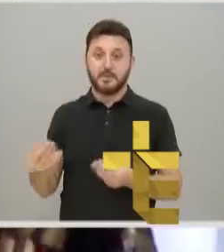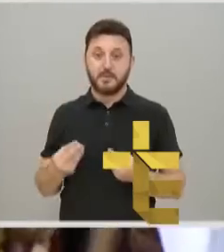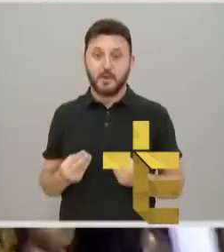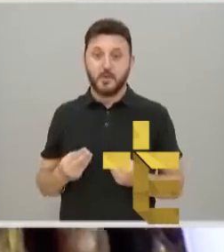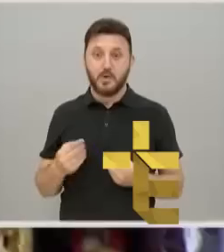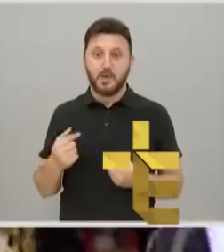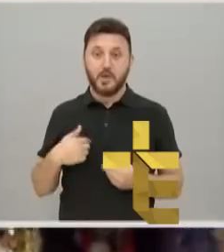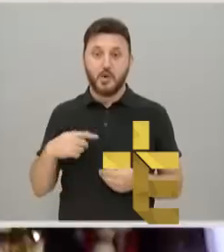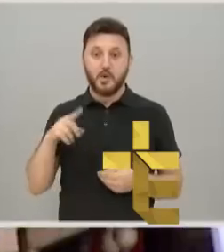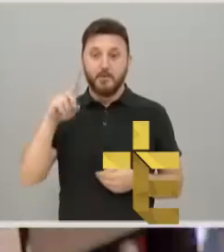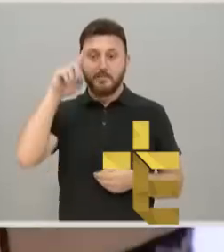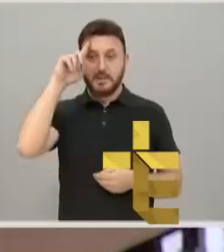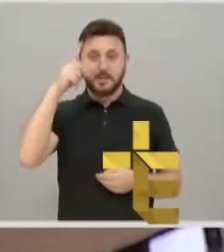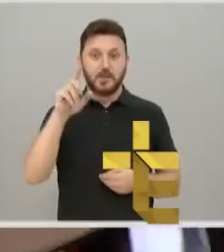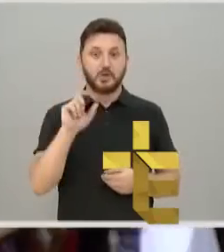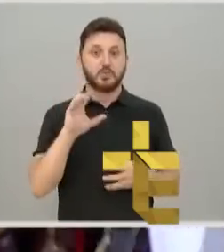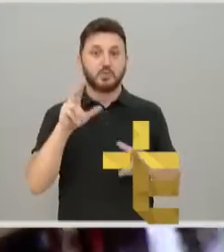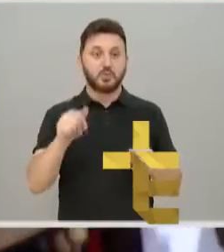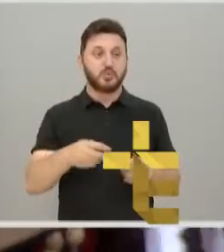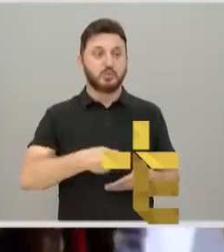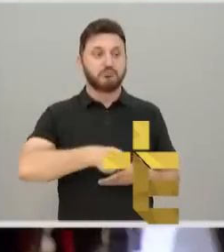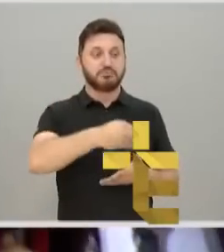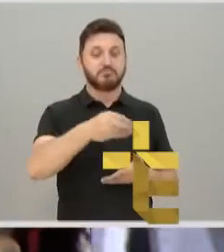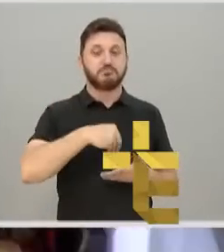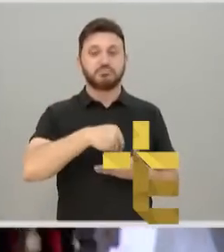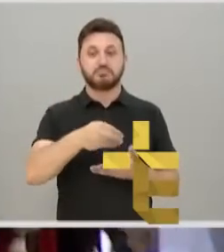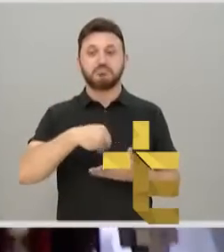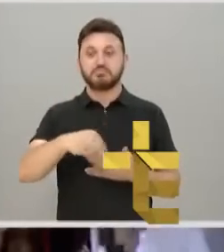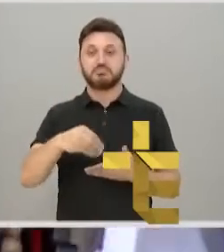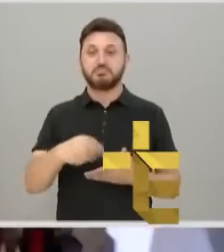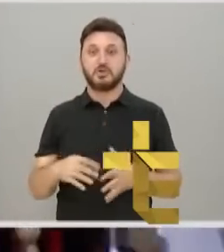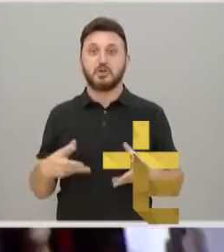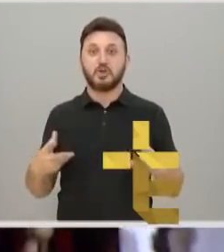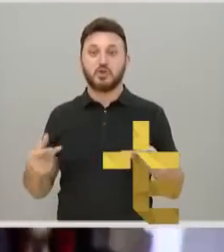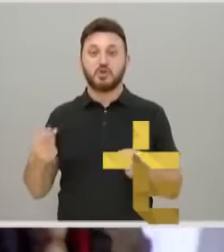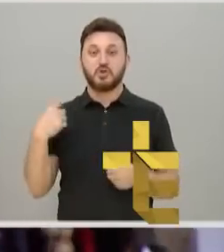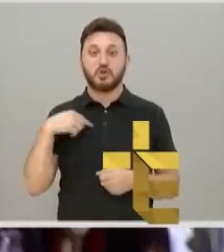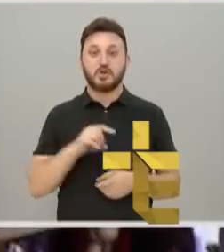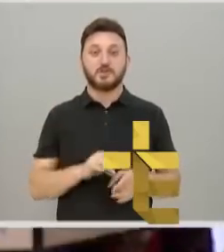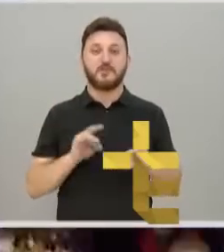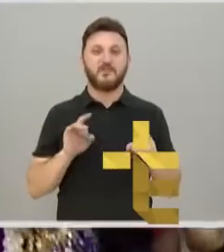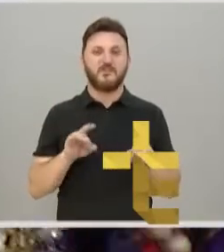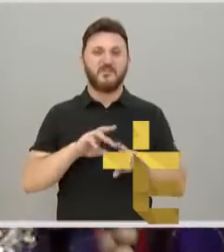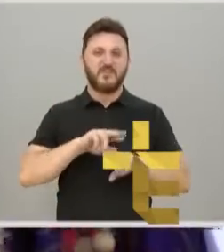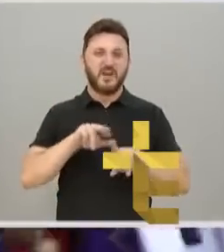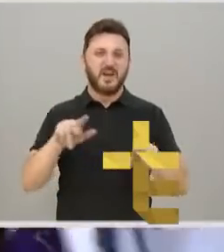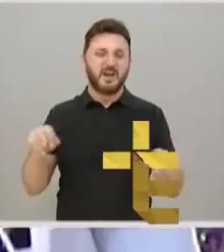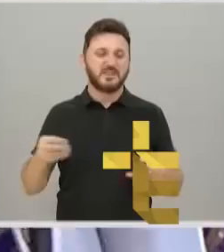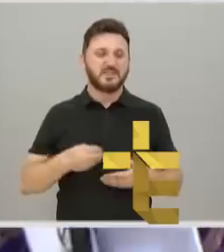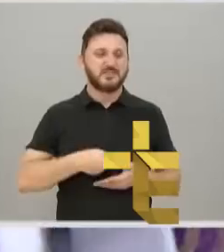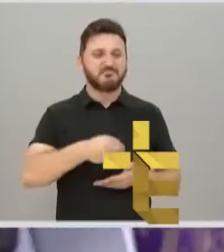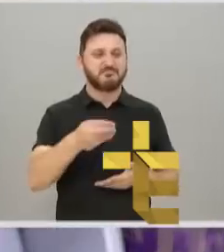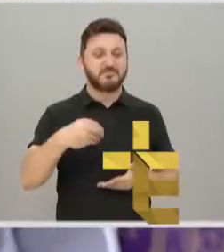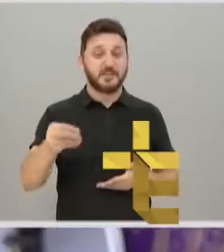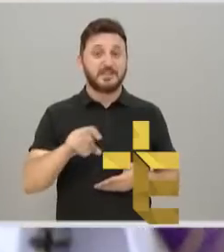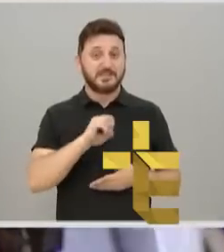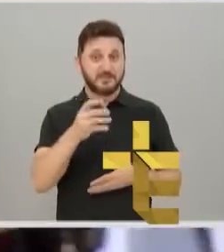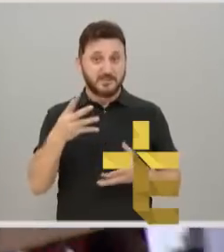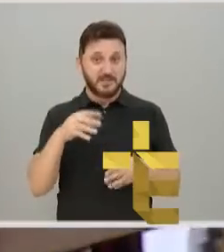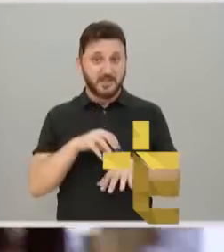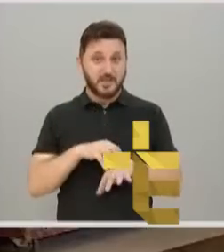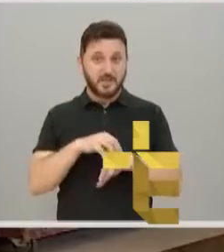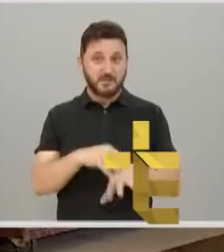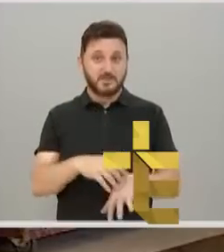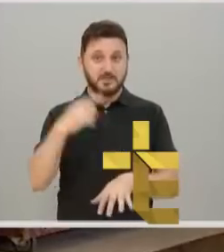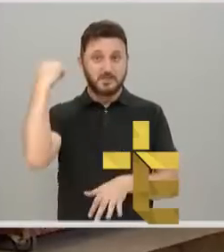Curitiba, eu mandei tudo para as capelinhas, e dia da misericórdia nós vamos entregar várias para Curitiba. Então, se você quiser a caravana das Santas